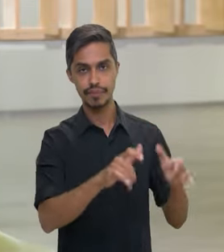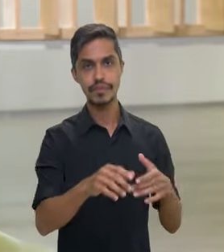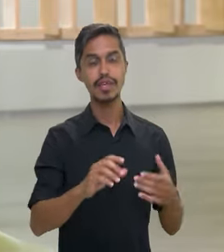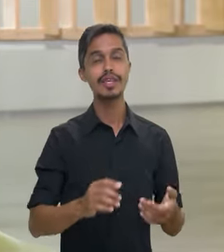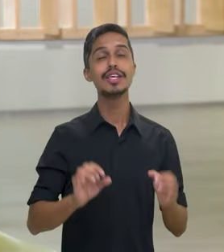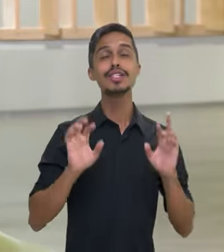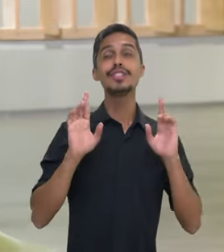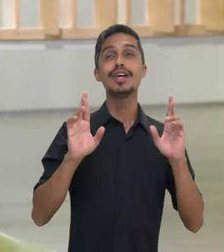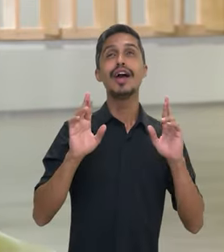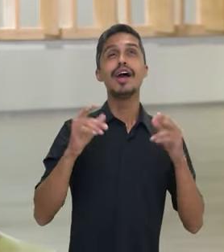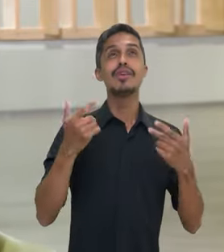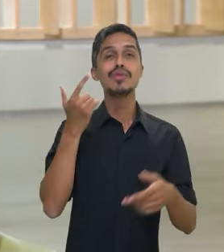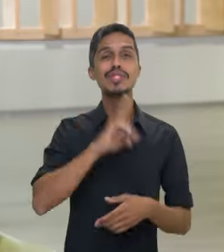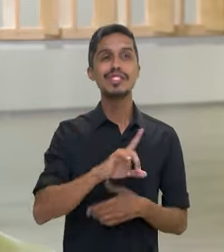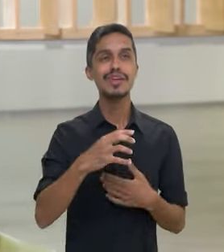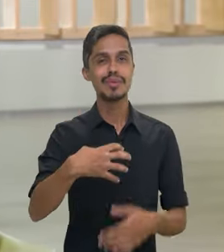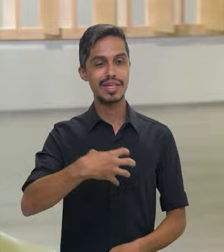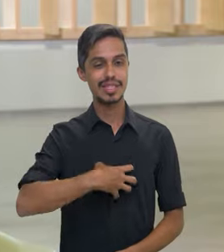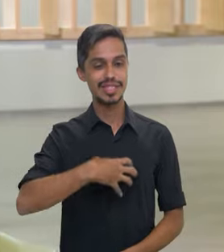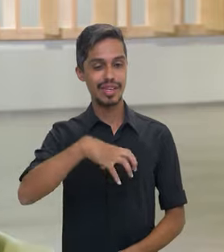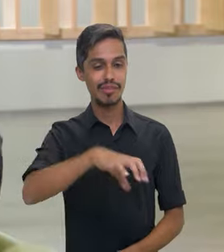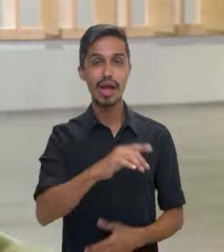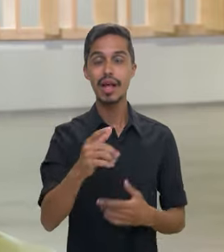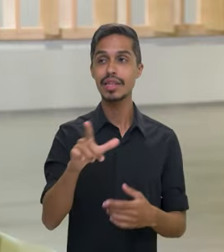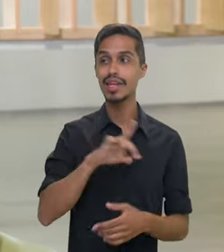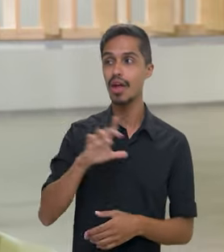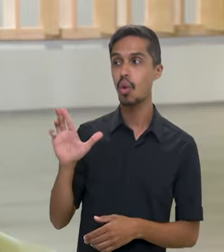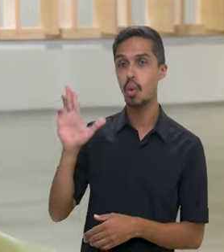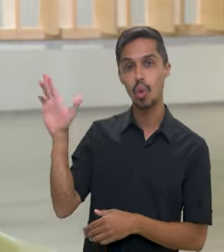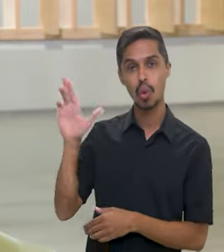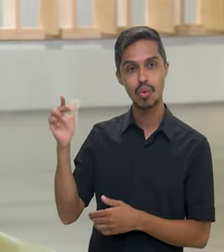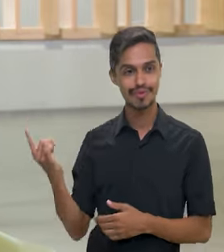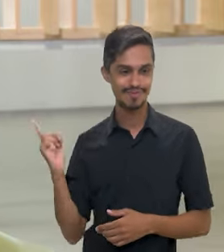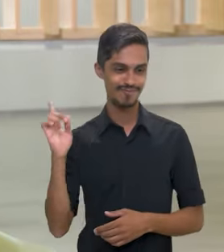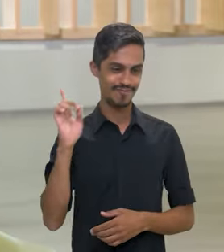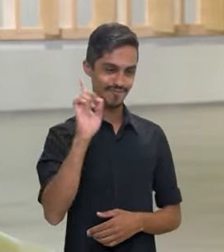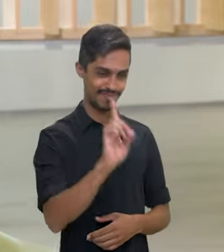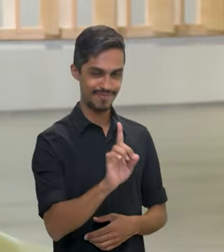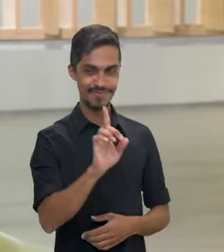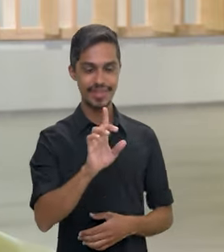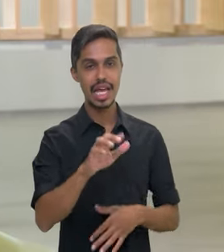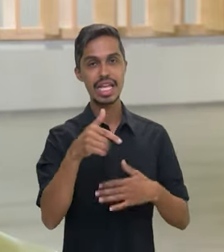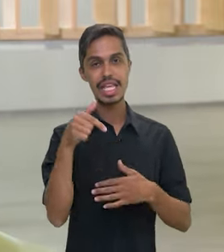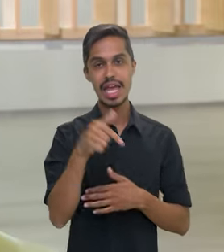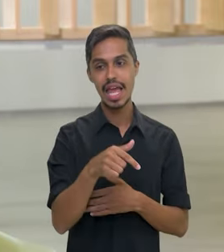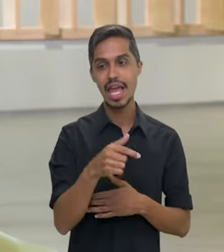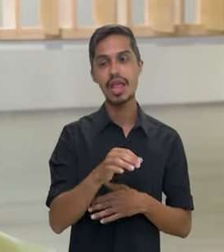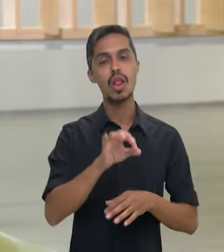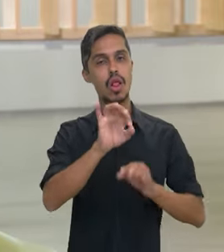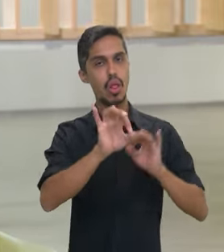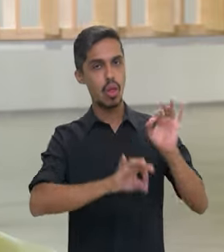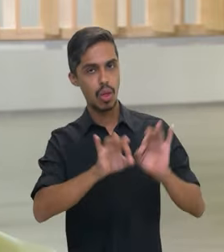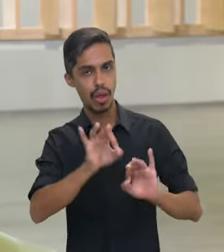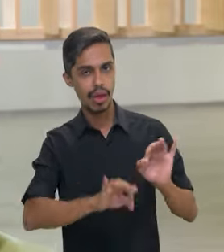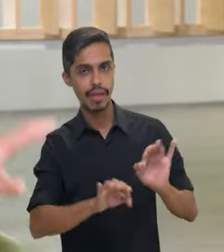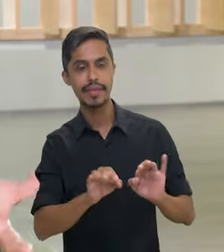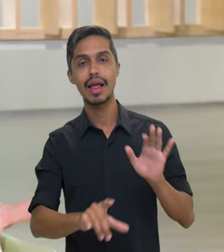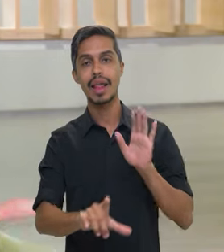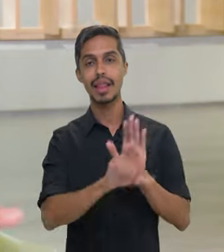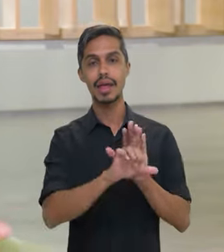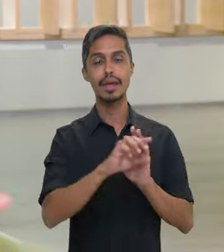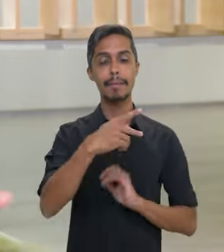sorte de, em Salvador, contar com a presença do presidente Lula para a